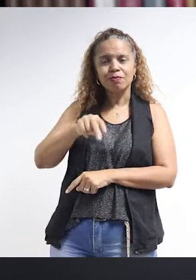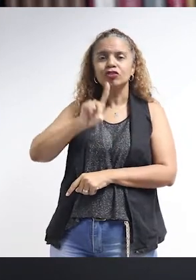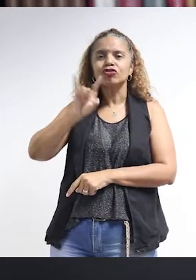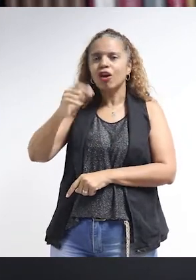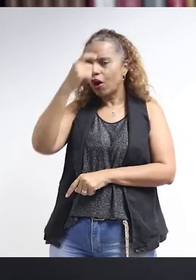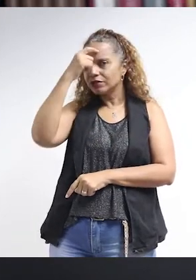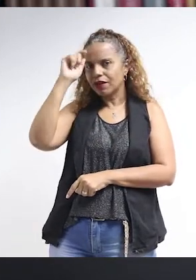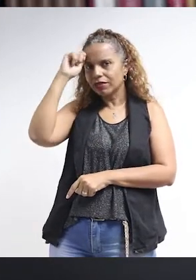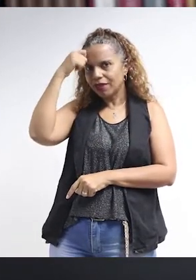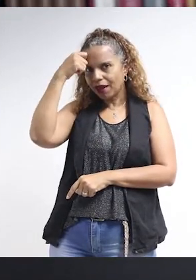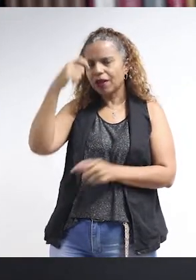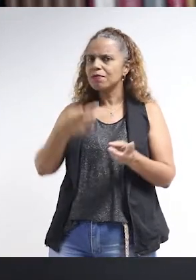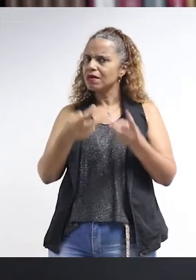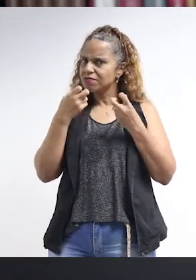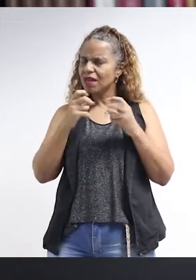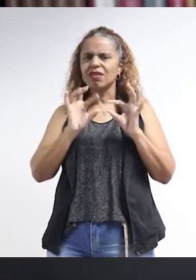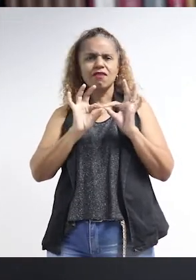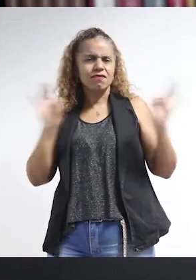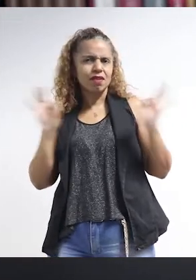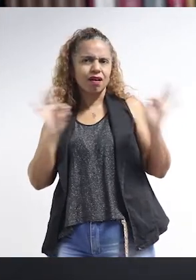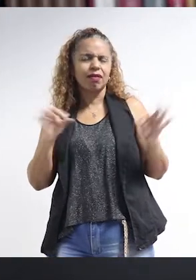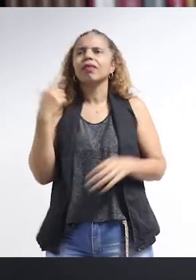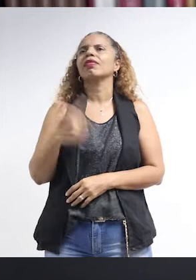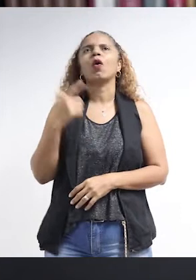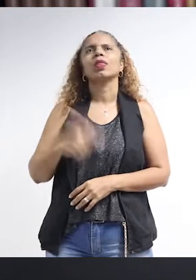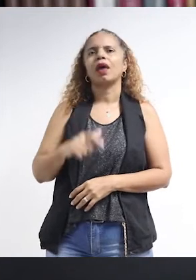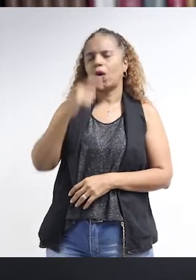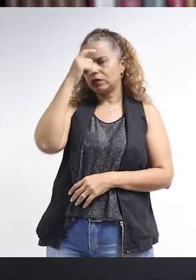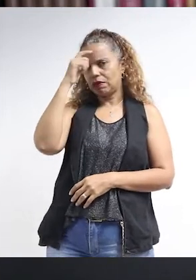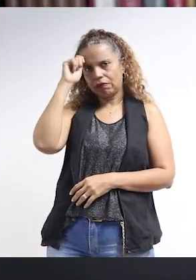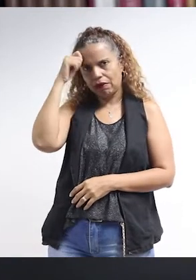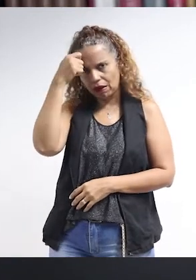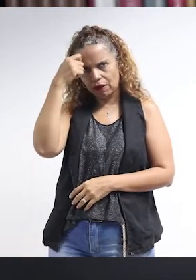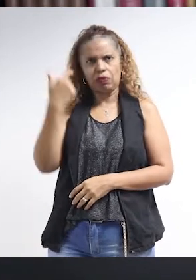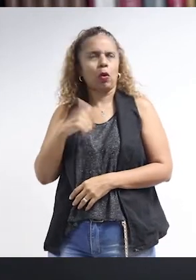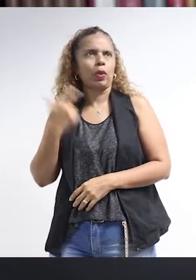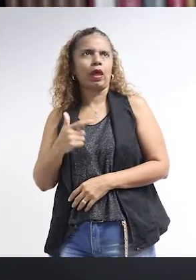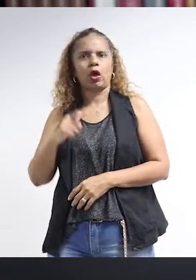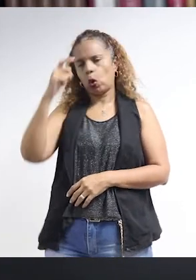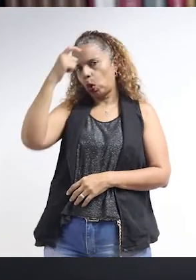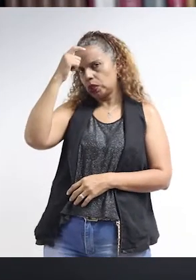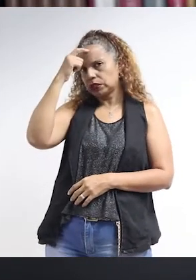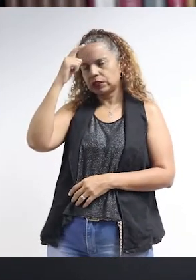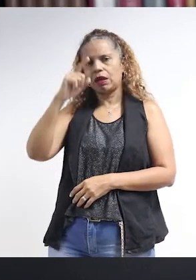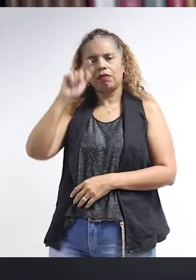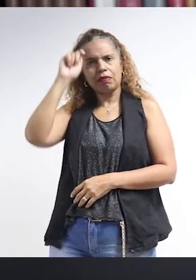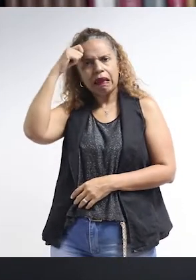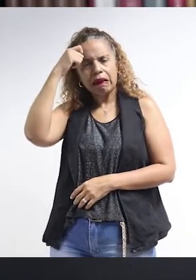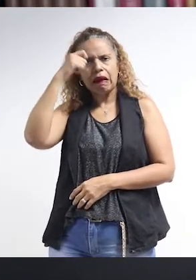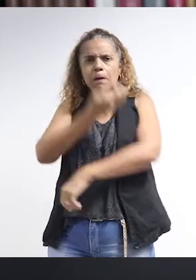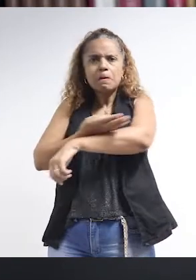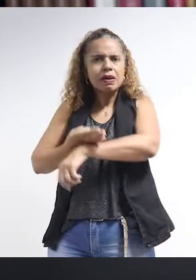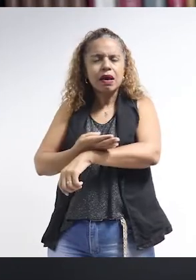existe consciência negra, somos todos humanos, não existe consciência negra nem branca, que nada mais são do que